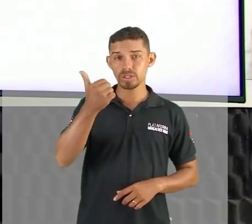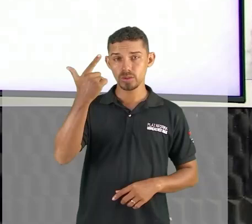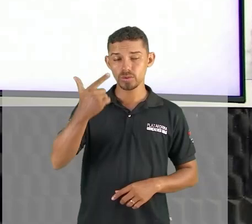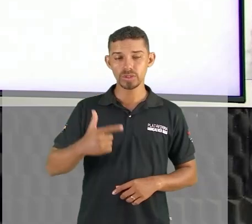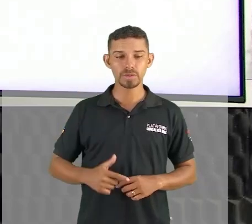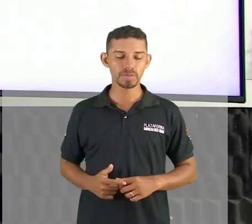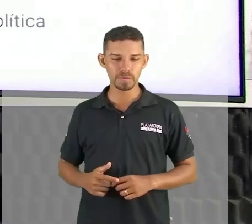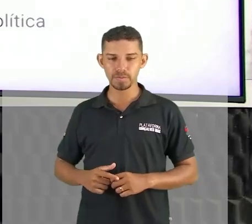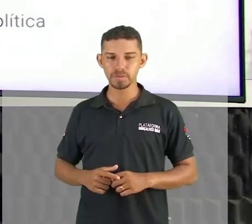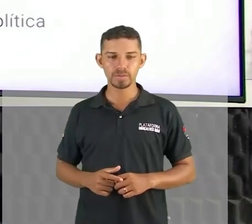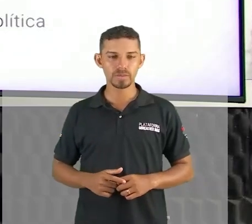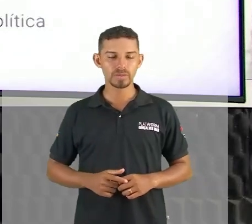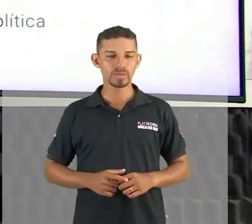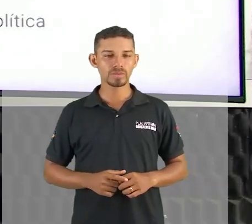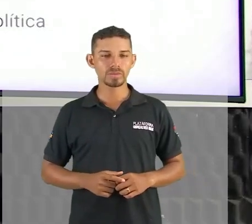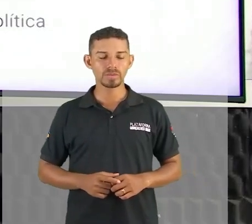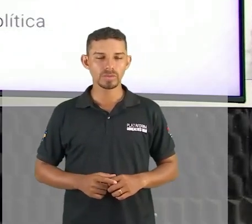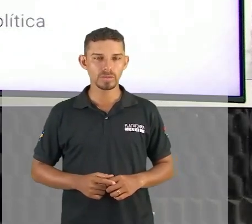na ONU.